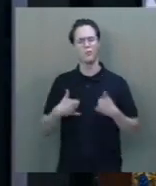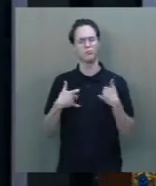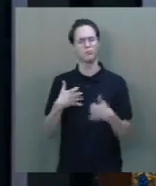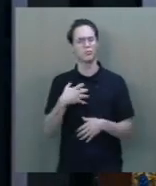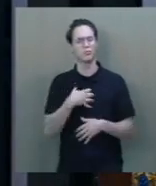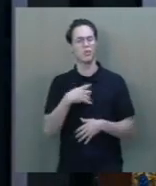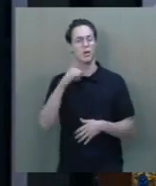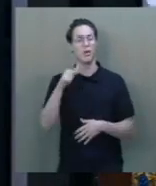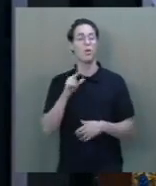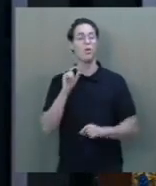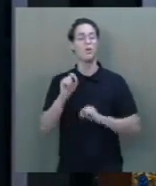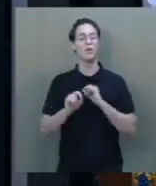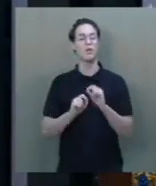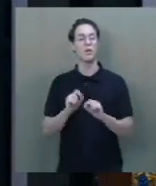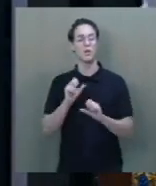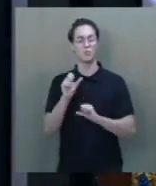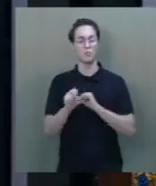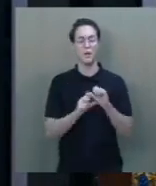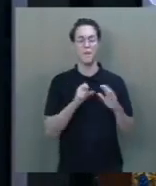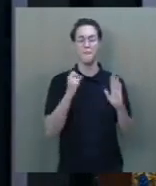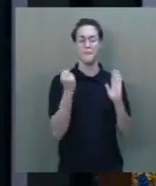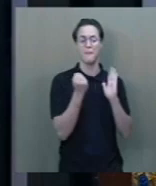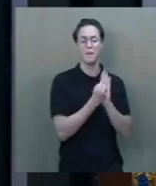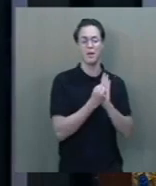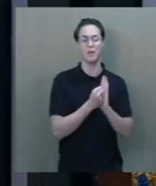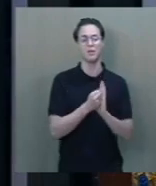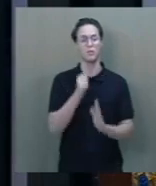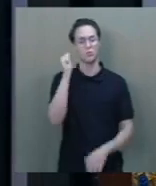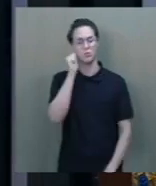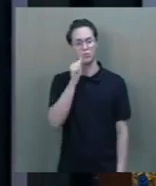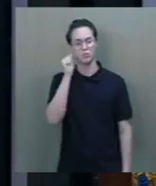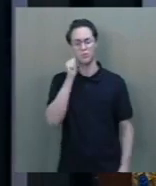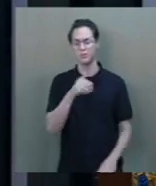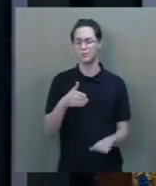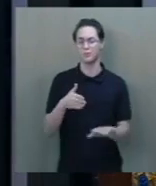é a modificação do marco das candidatas